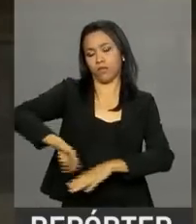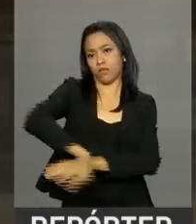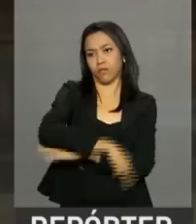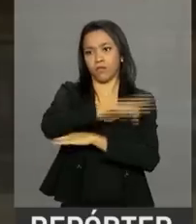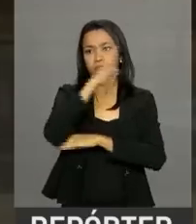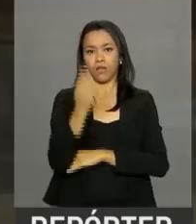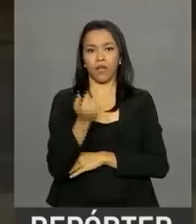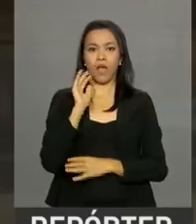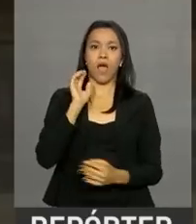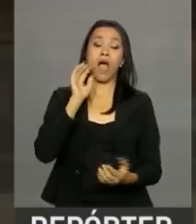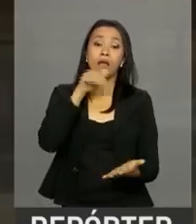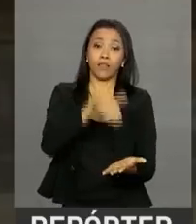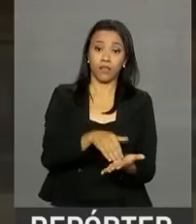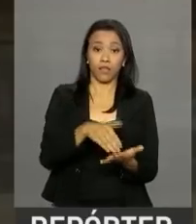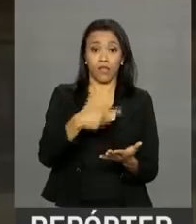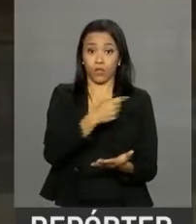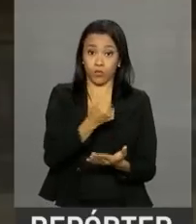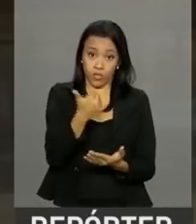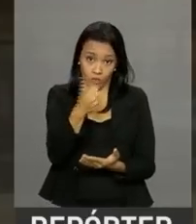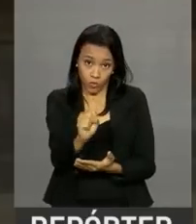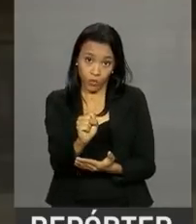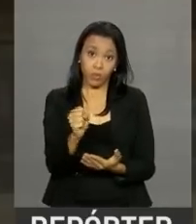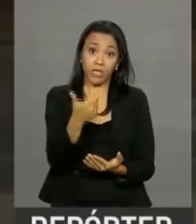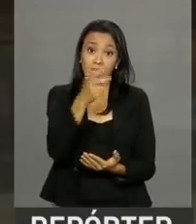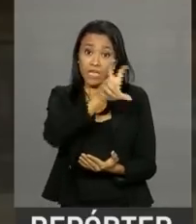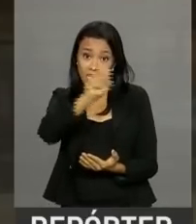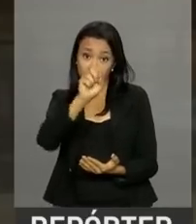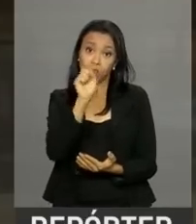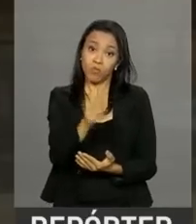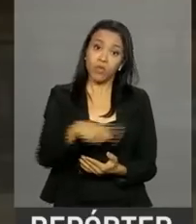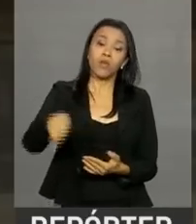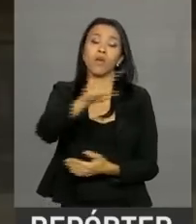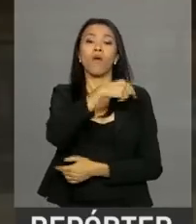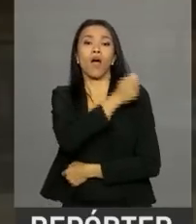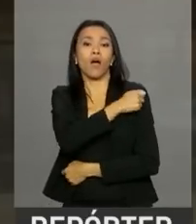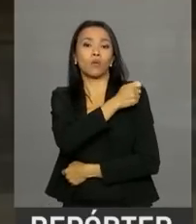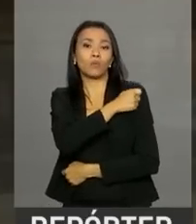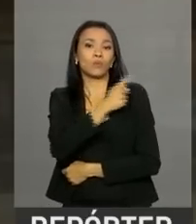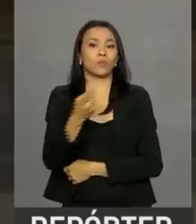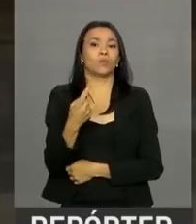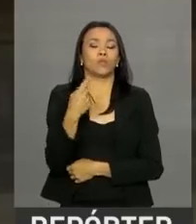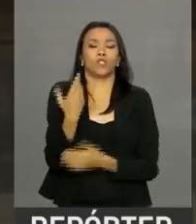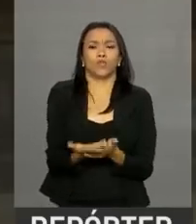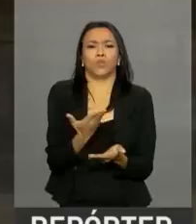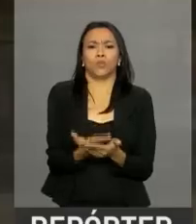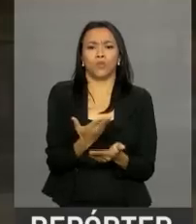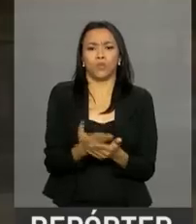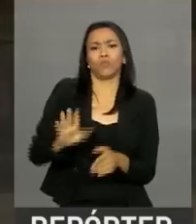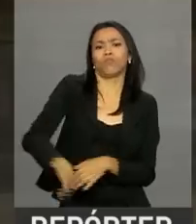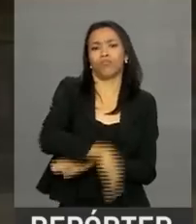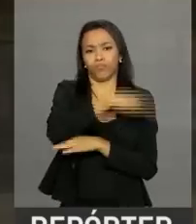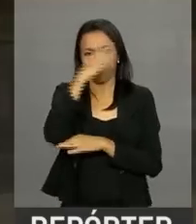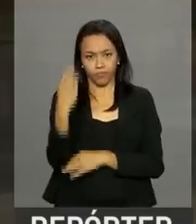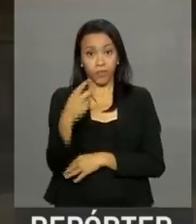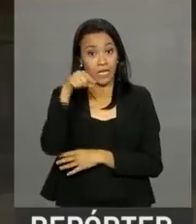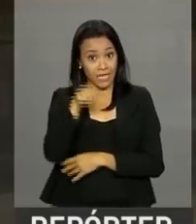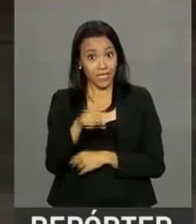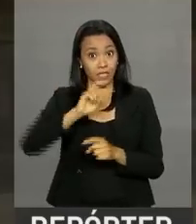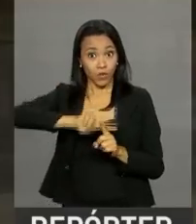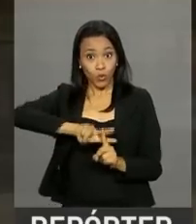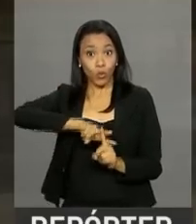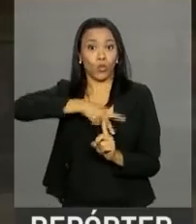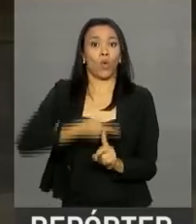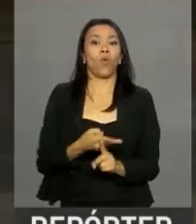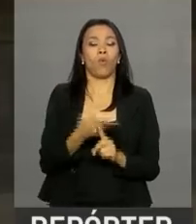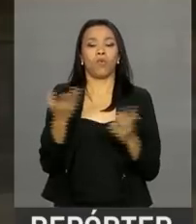até 2018, 500 mil alunos estejam incluídos em escolas de tempo integral, o que representa mais do que o dobro do que